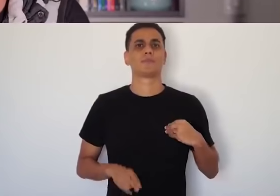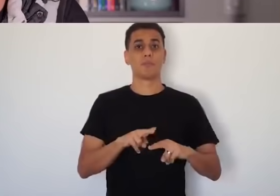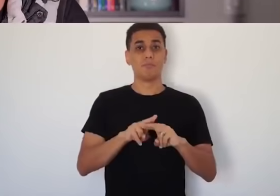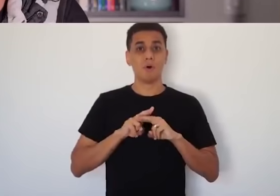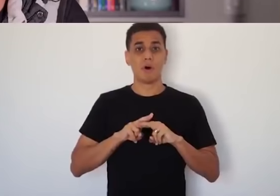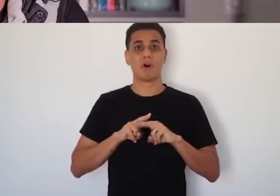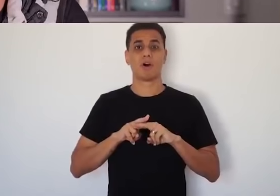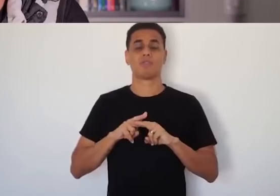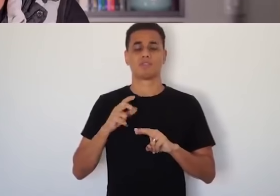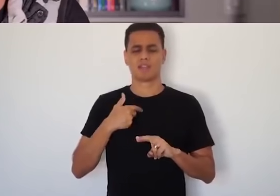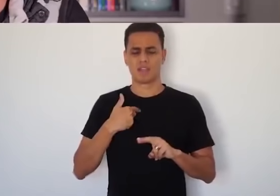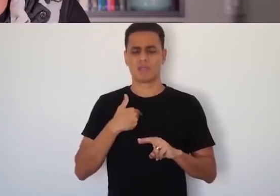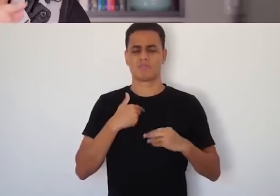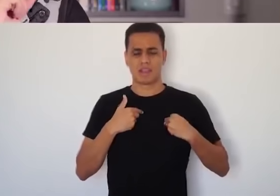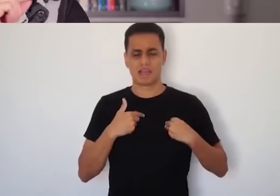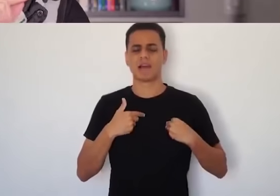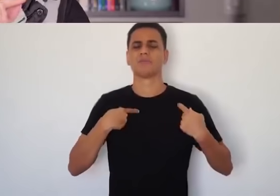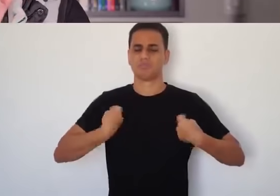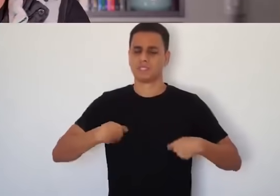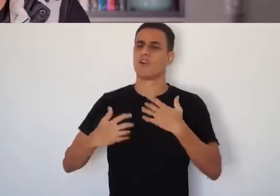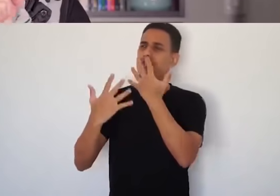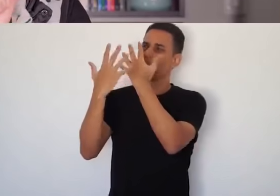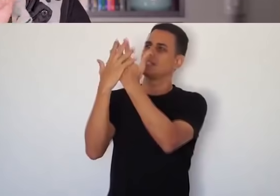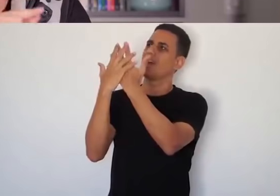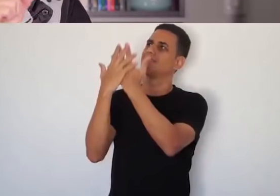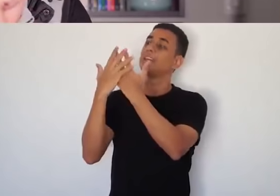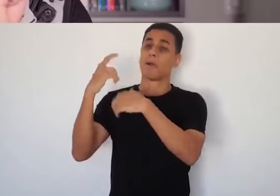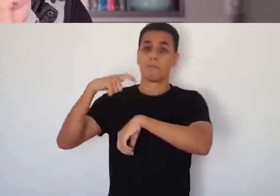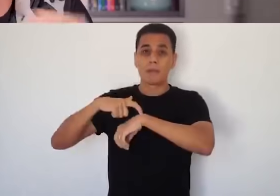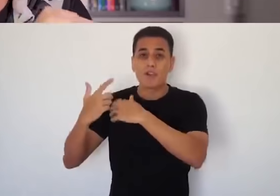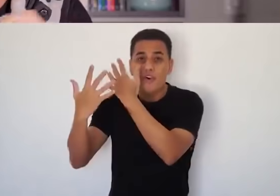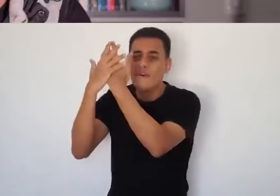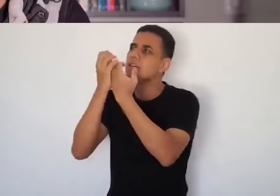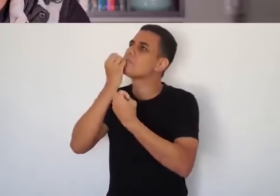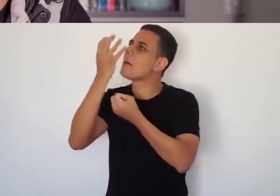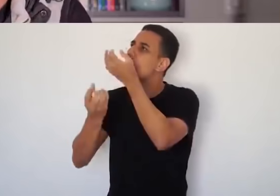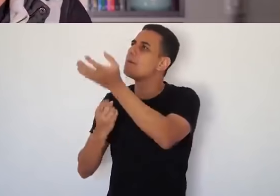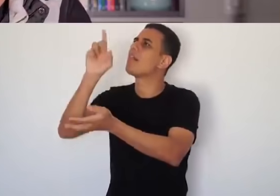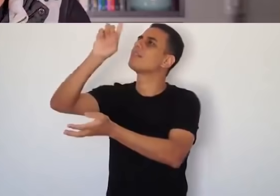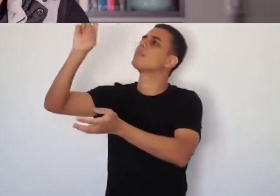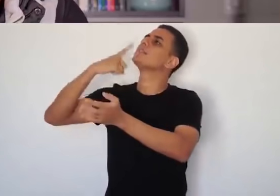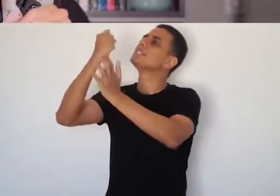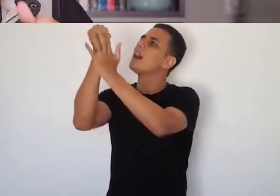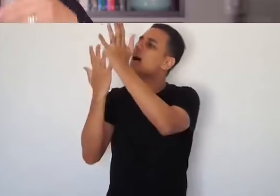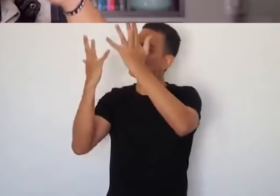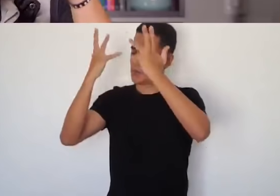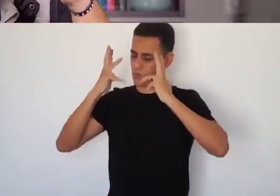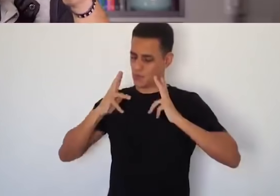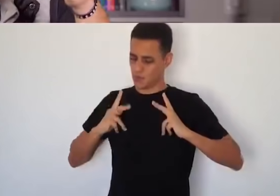Mas Deus, eu quero andar de acordo com a Tua palavra, a lei que traz salvação, Senhor. Ó Deus, que